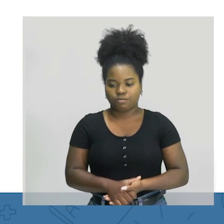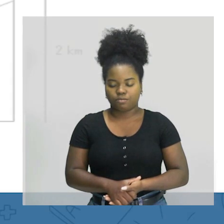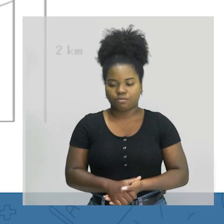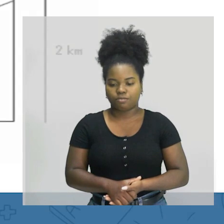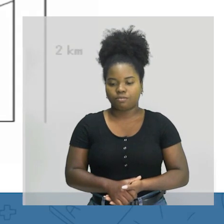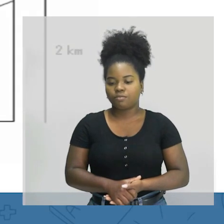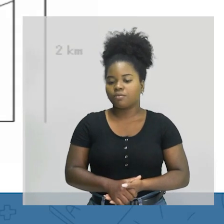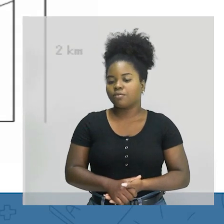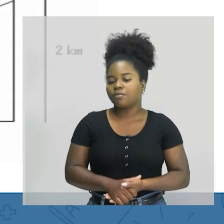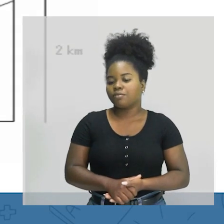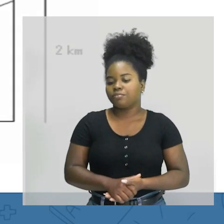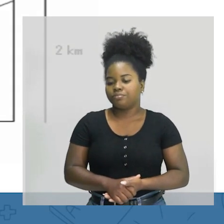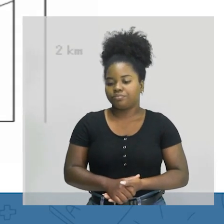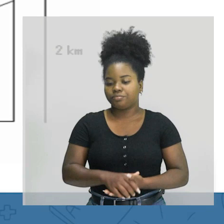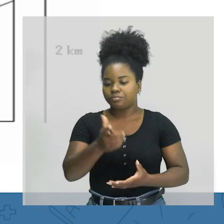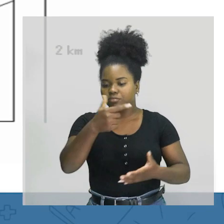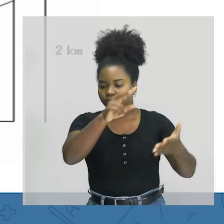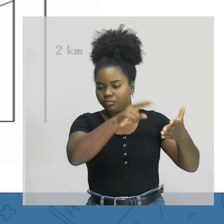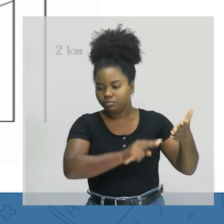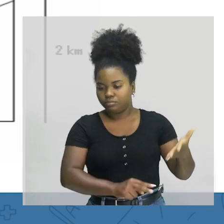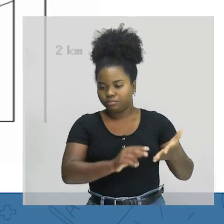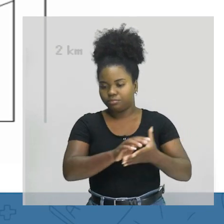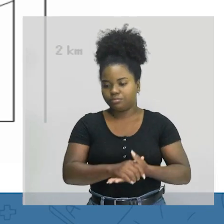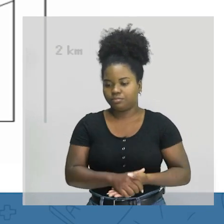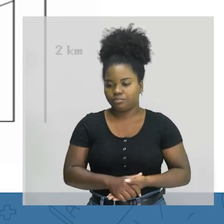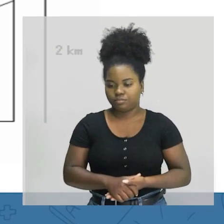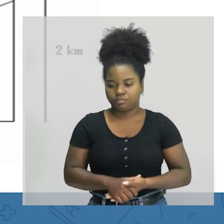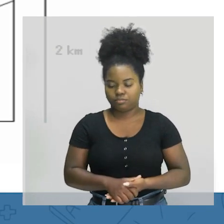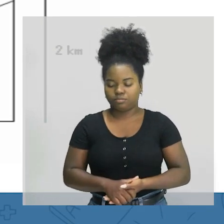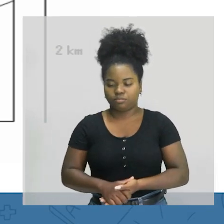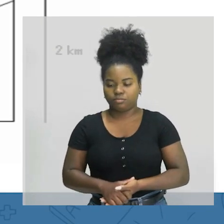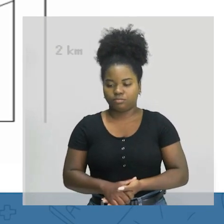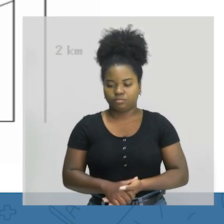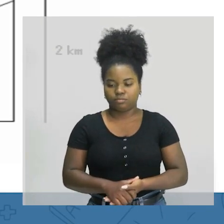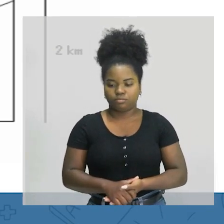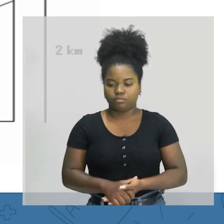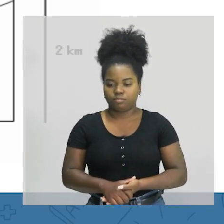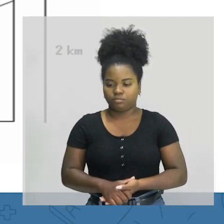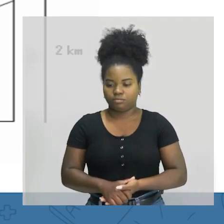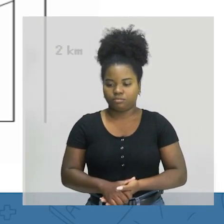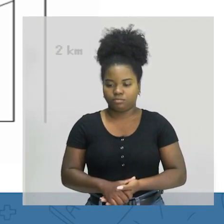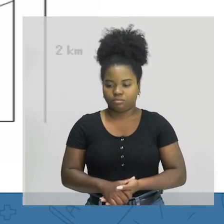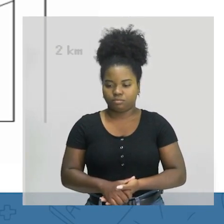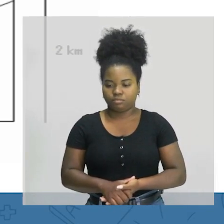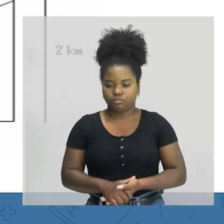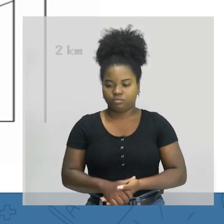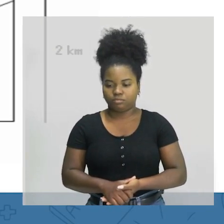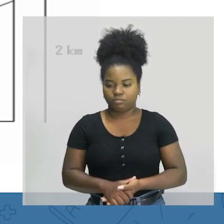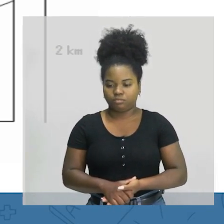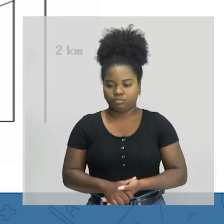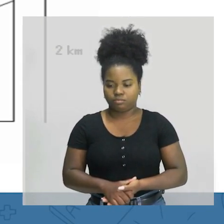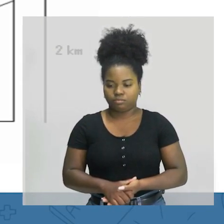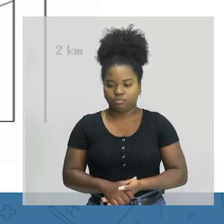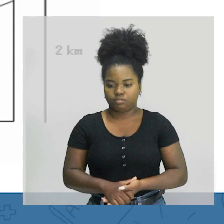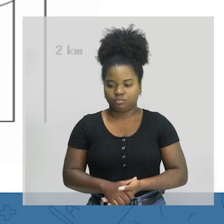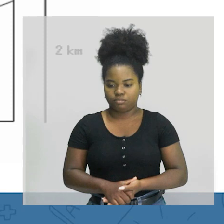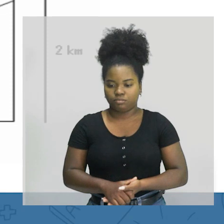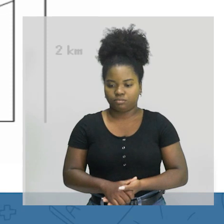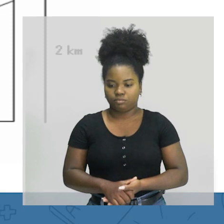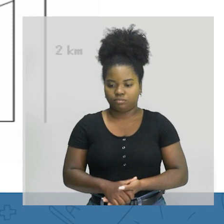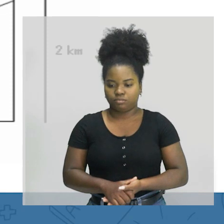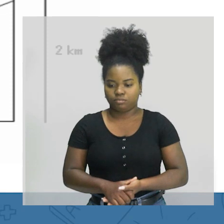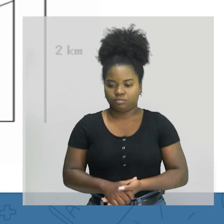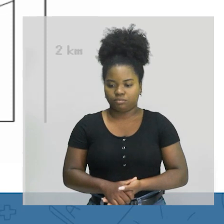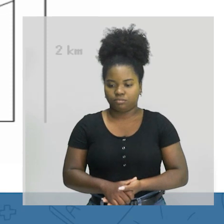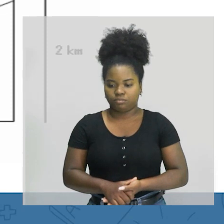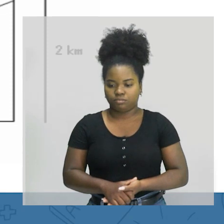figura. Em relação à partilha proposta, constata-se que a porcentagem da área do